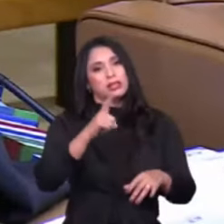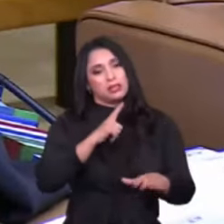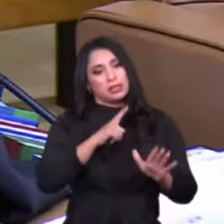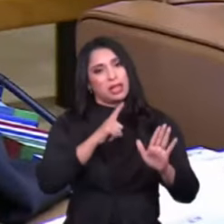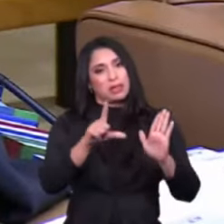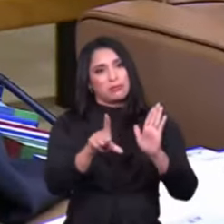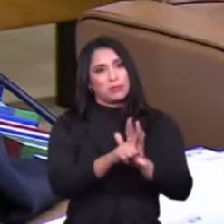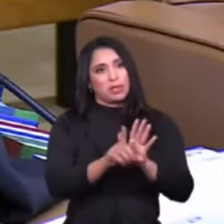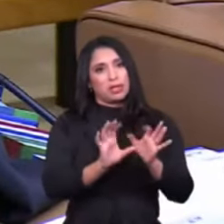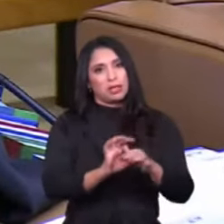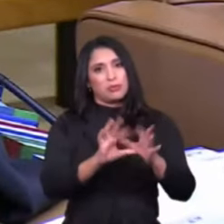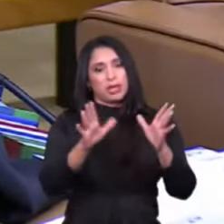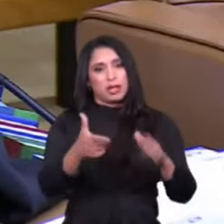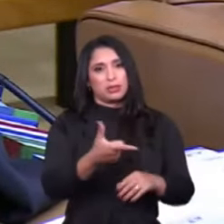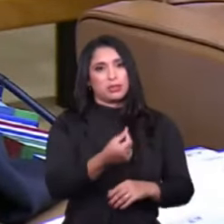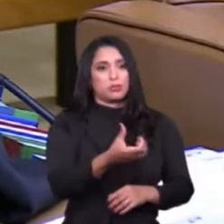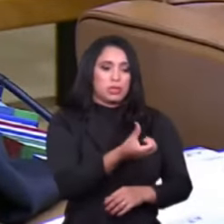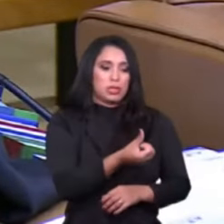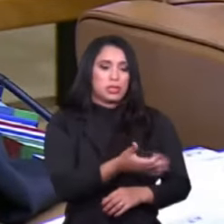2018.